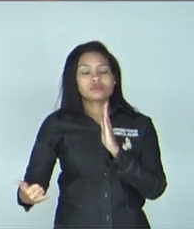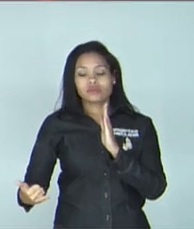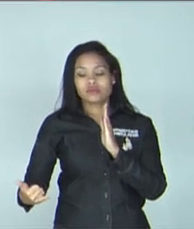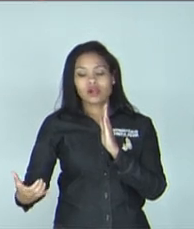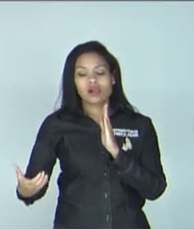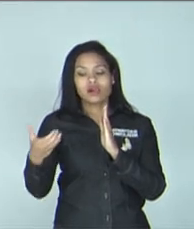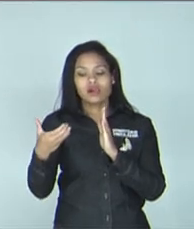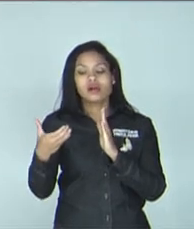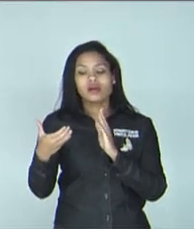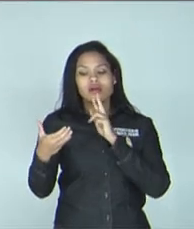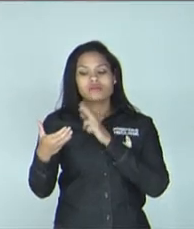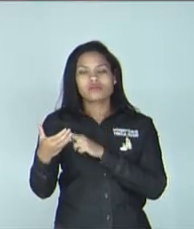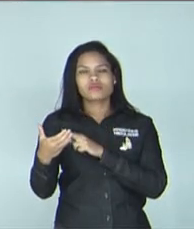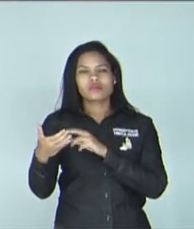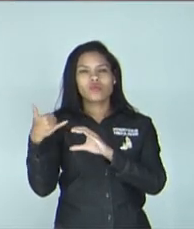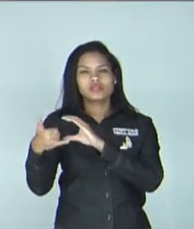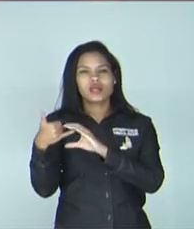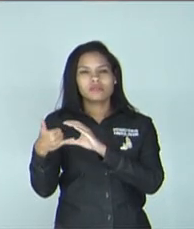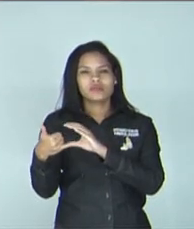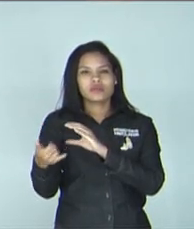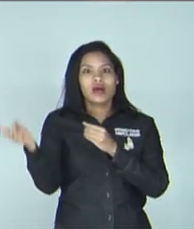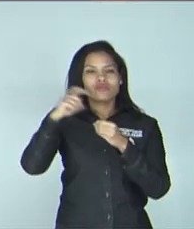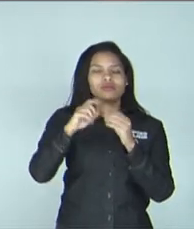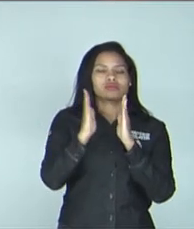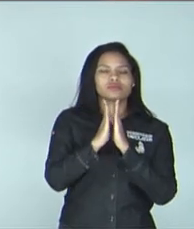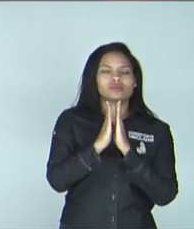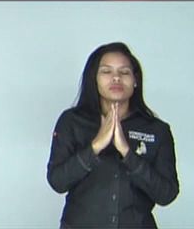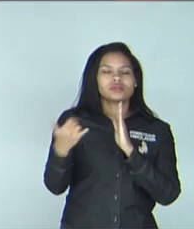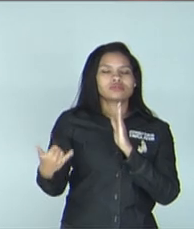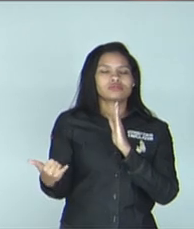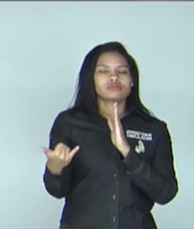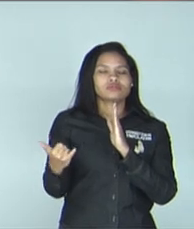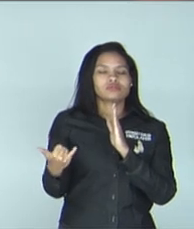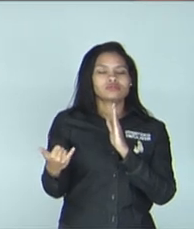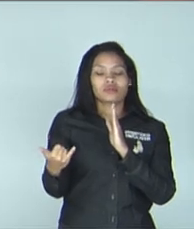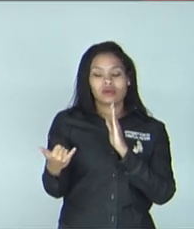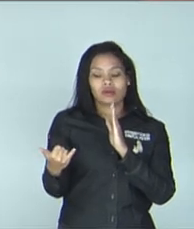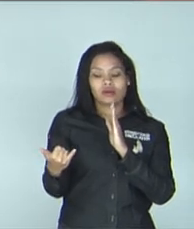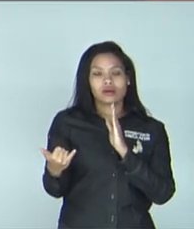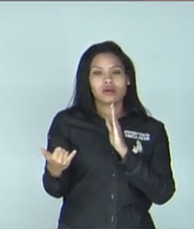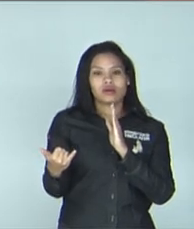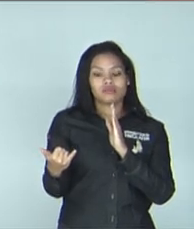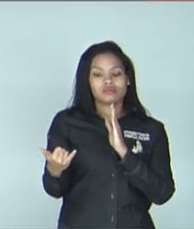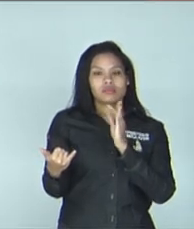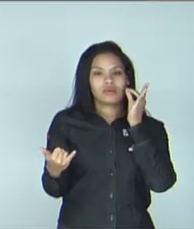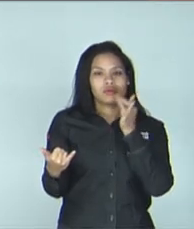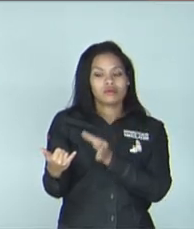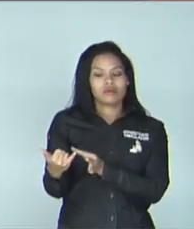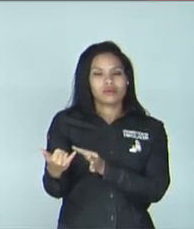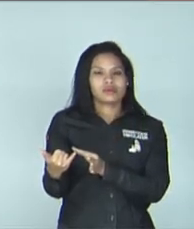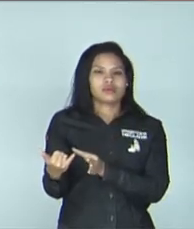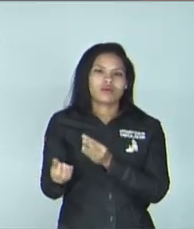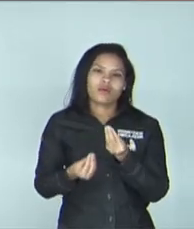você fala com deus você fala no whatsapp um pouquinho volta para deus é uma oração meio esquisito né o pastor